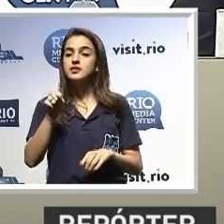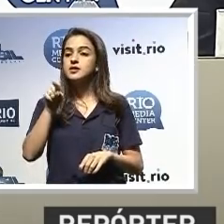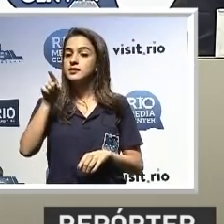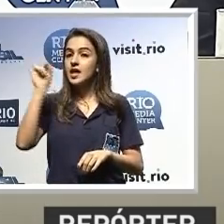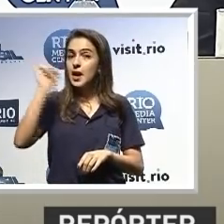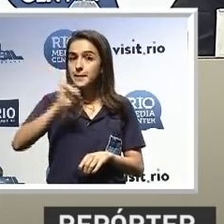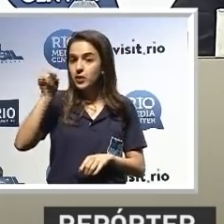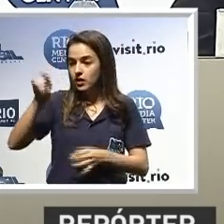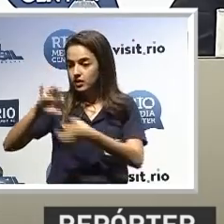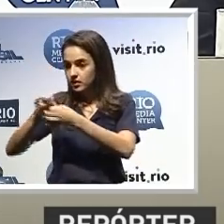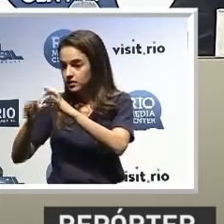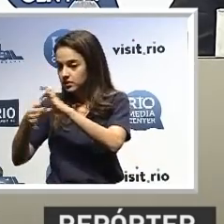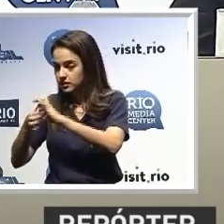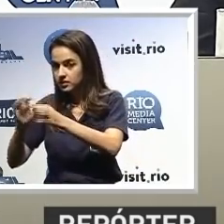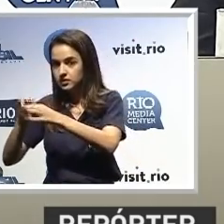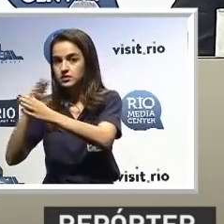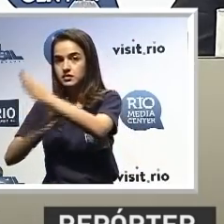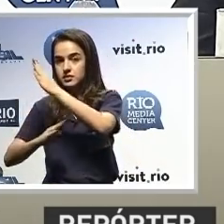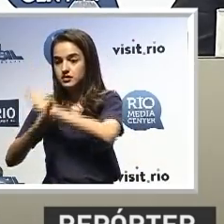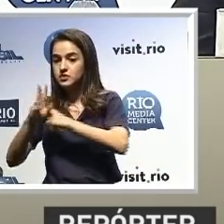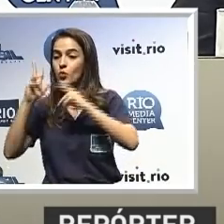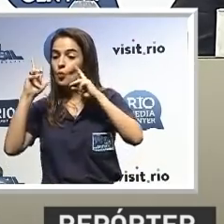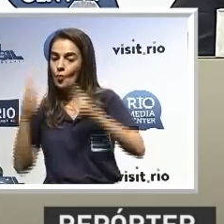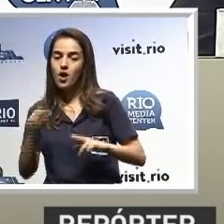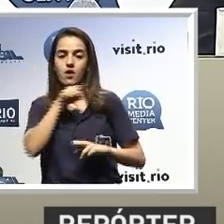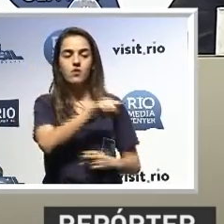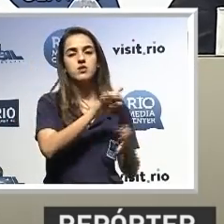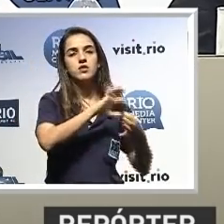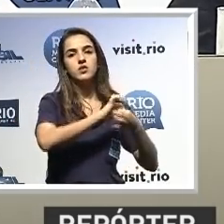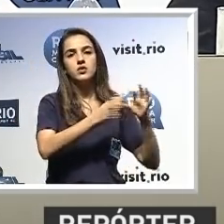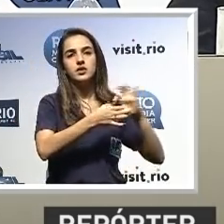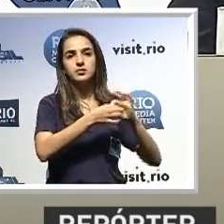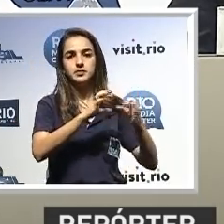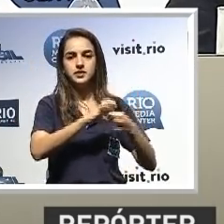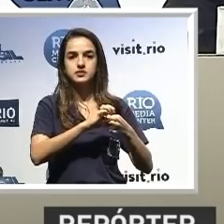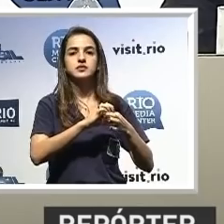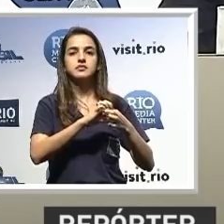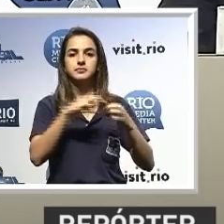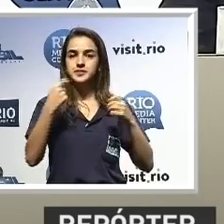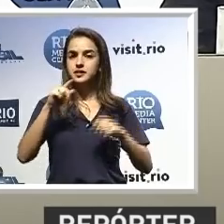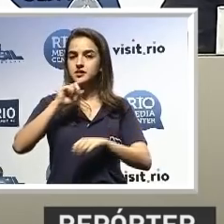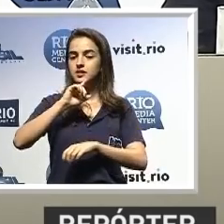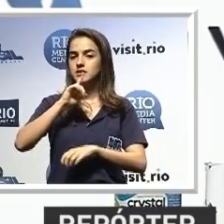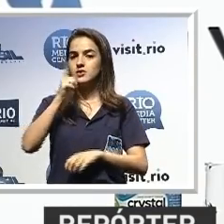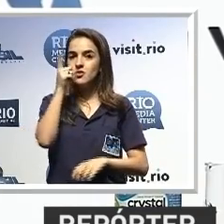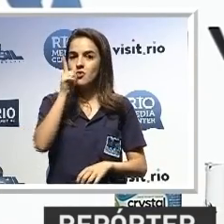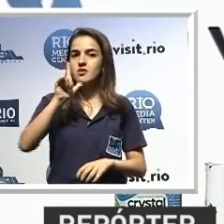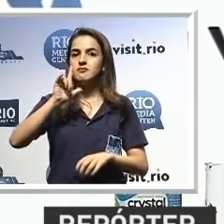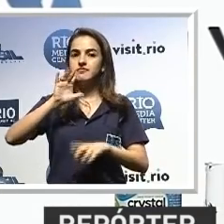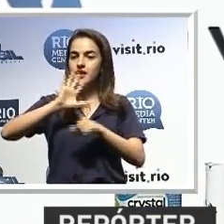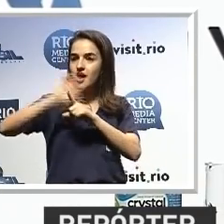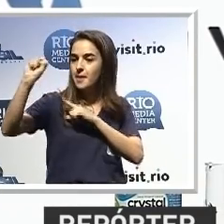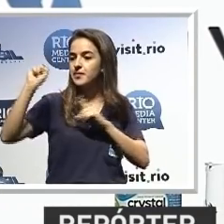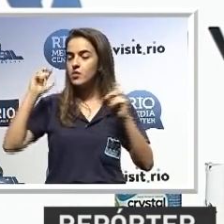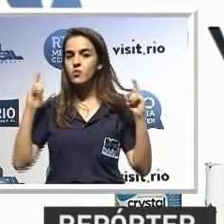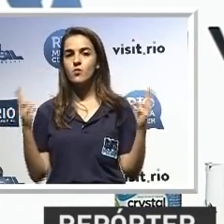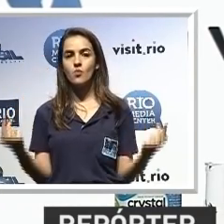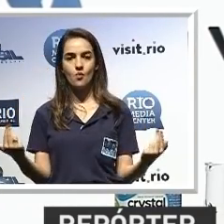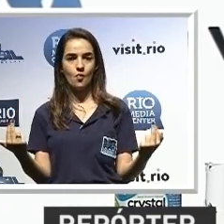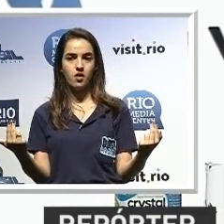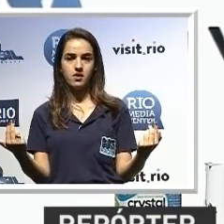importância quanto, ou até mais importância, ao sucesso dos Jogos Paralímpicos do